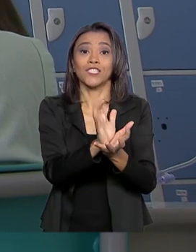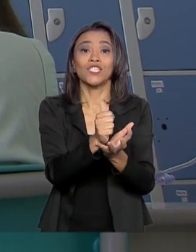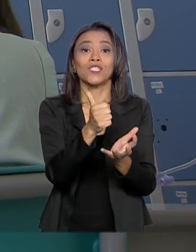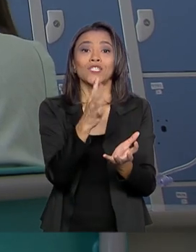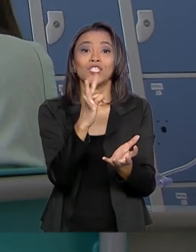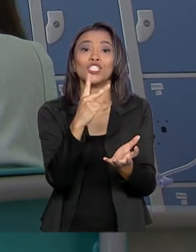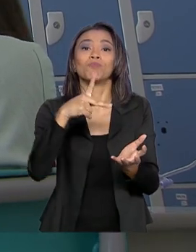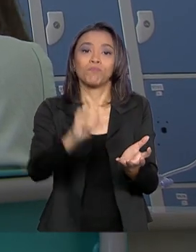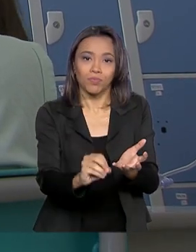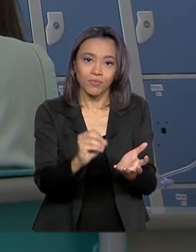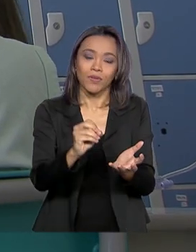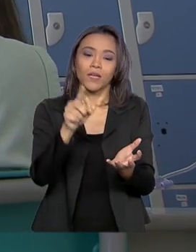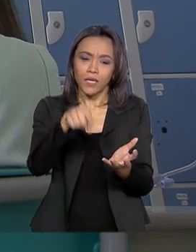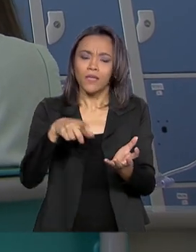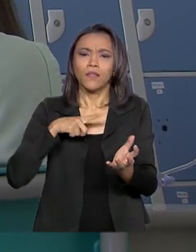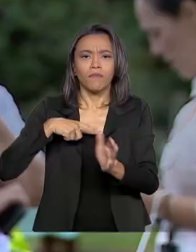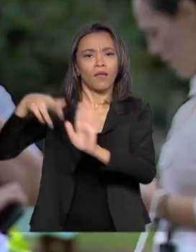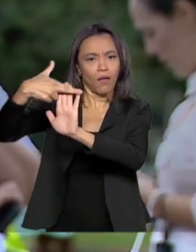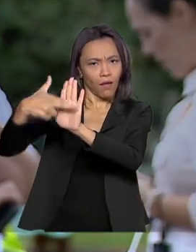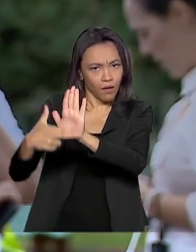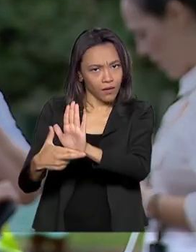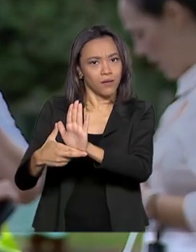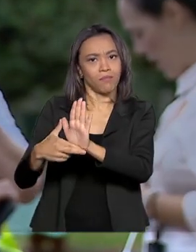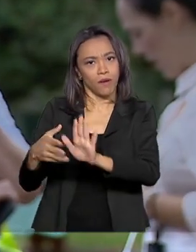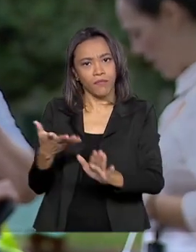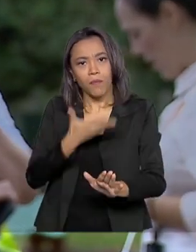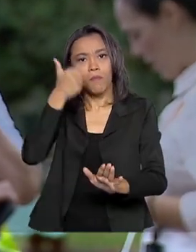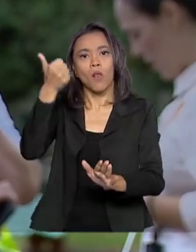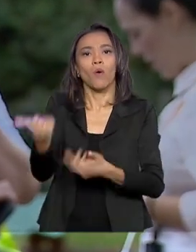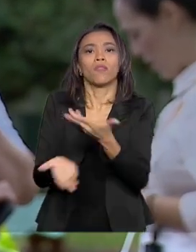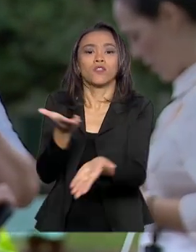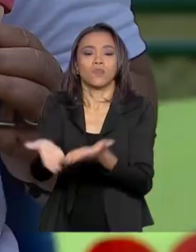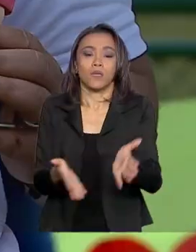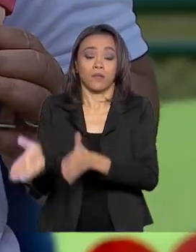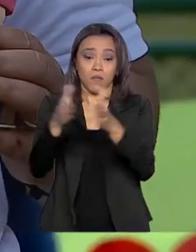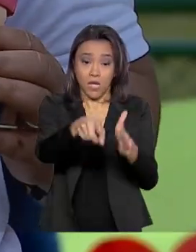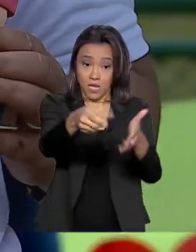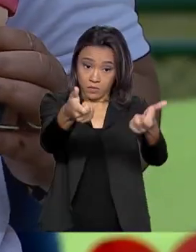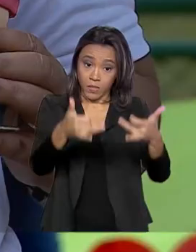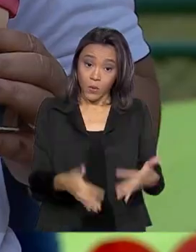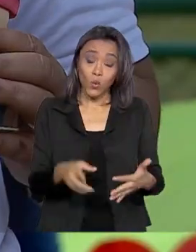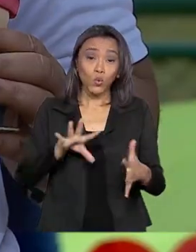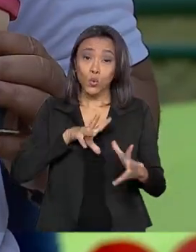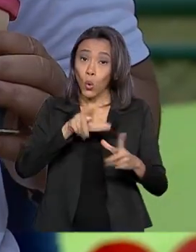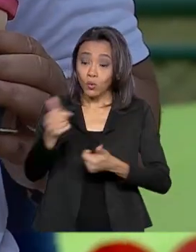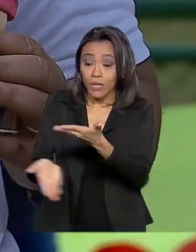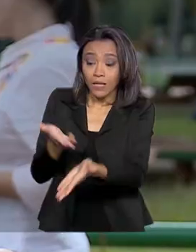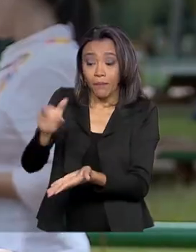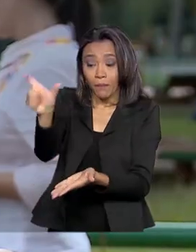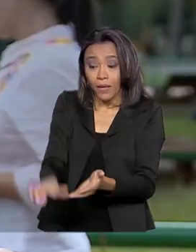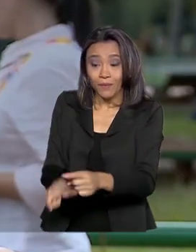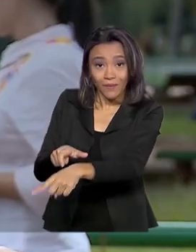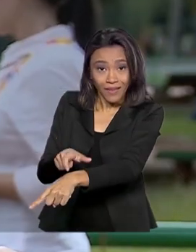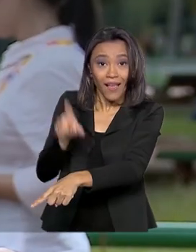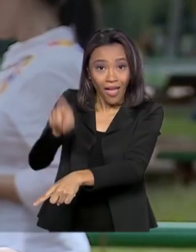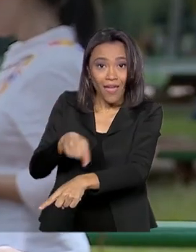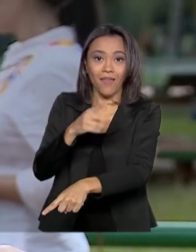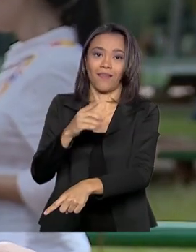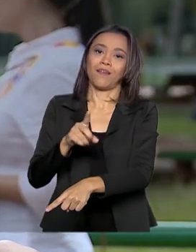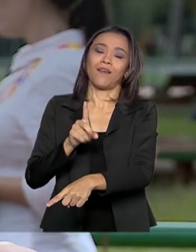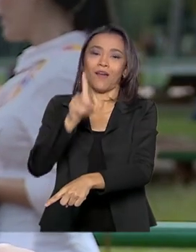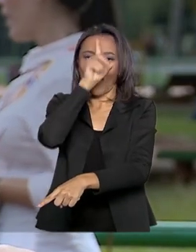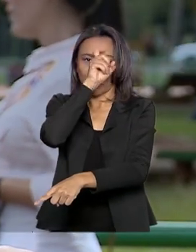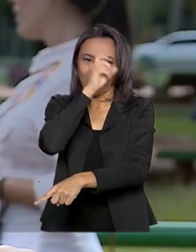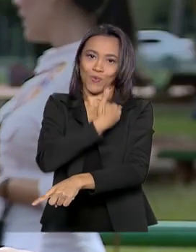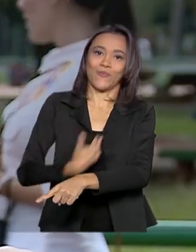protocolos para unificar os atendimentos. Segundo a Rosana, todo o tratamento do Felipe é feito pelo SUS. Para nós é muito